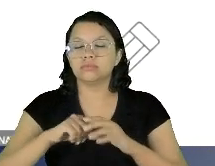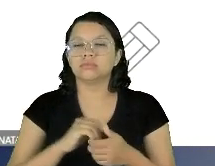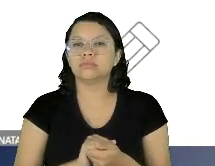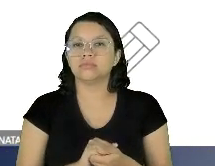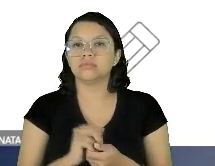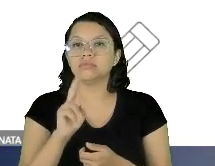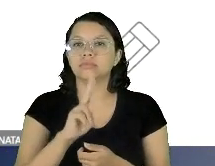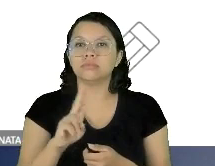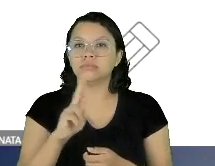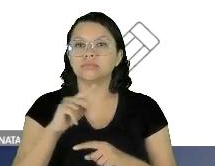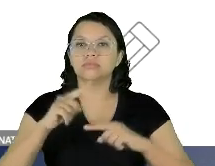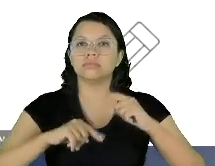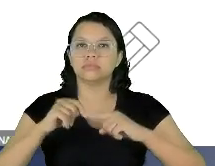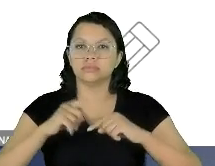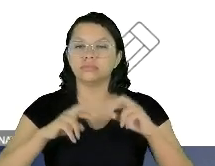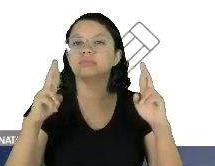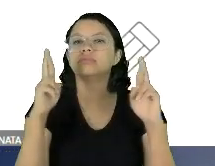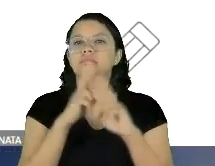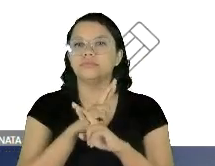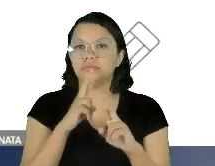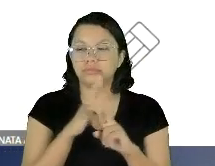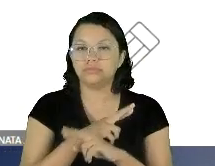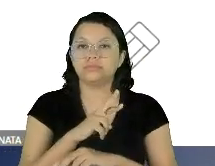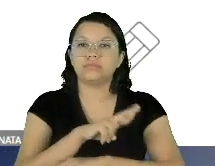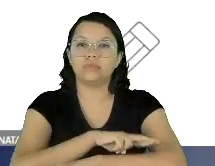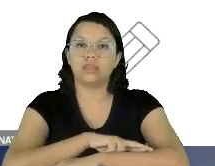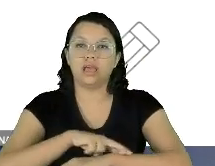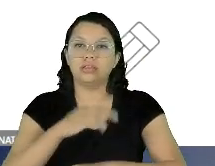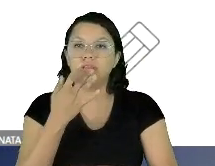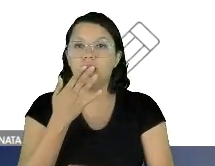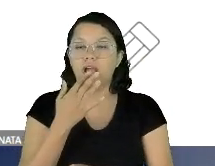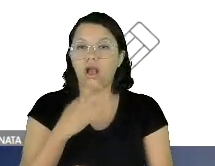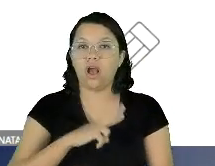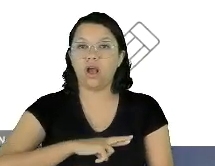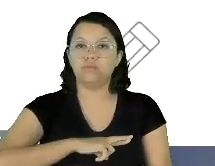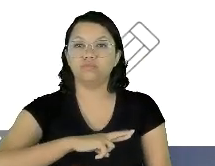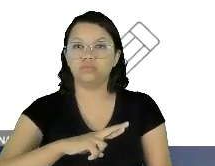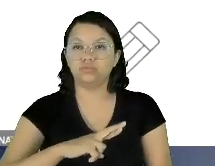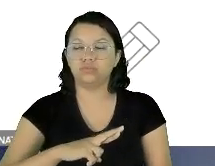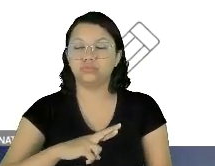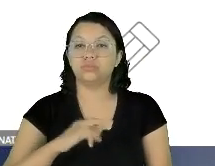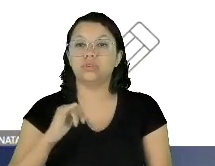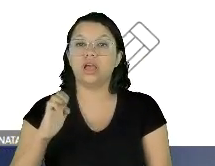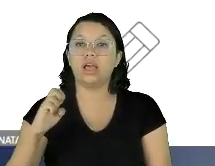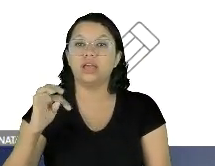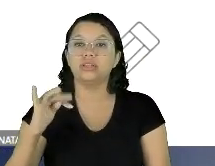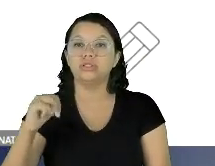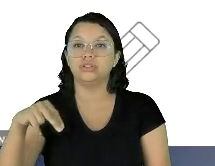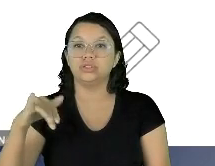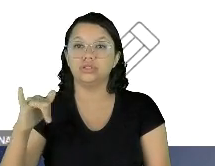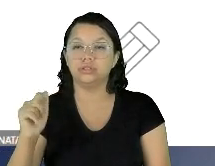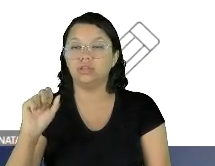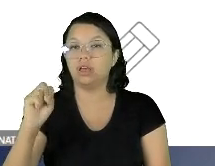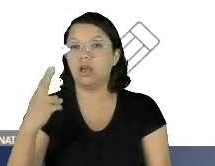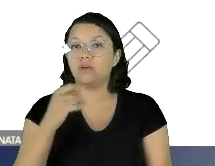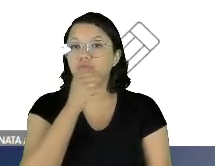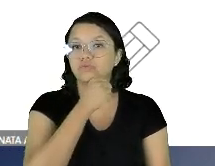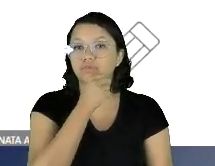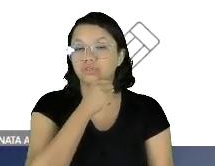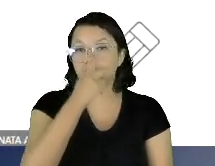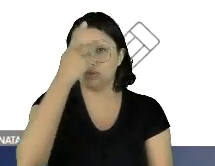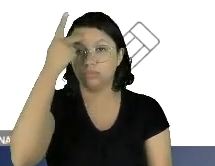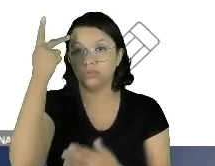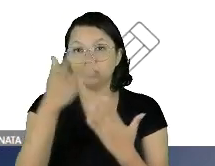de elementos referentes à raça, cor, etnia, religião, origem, ou a condição de pessoa idosa ou portadora de